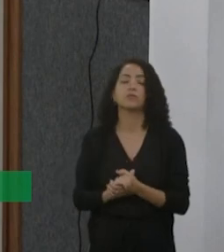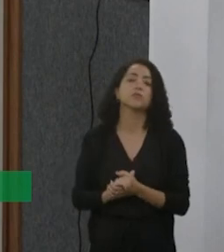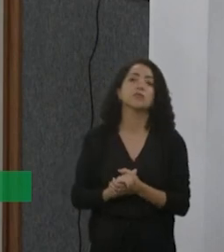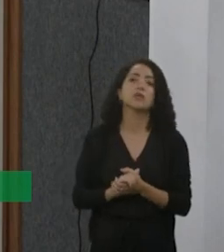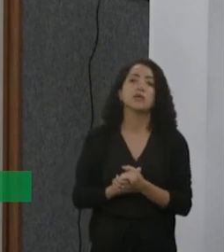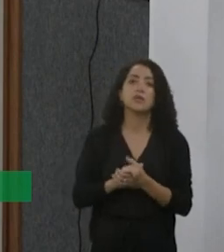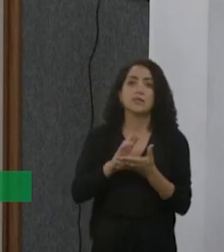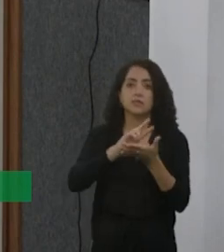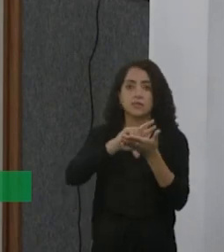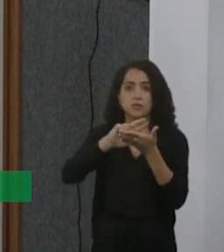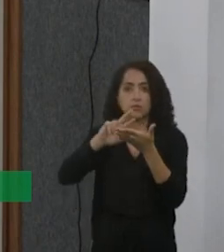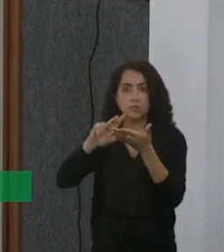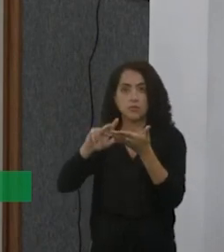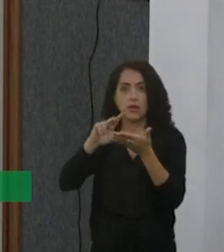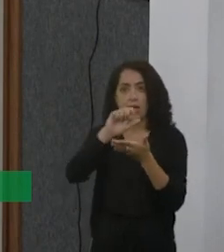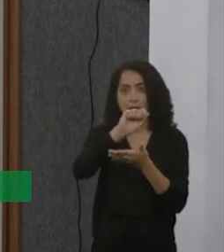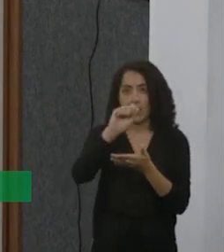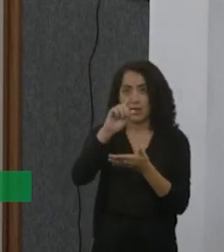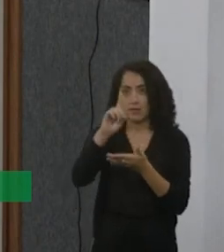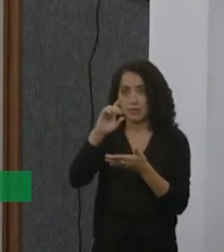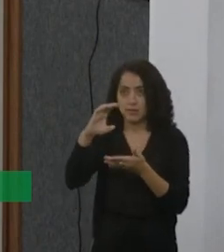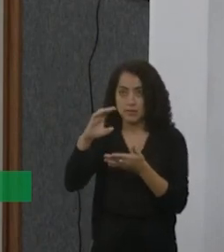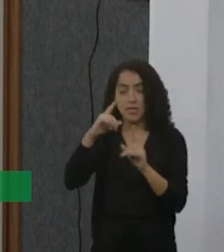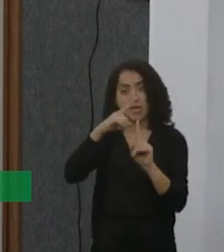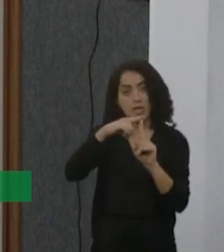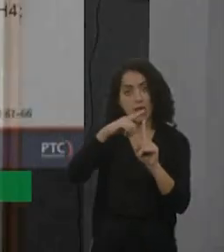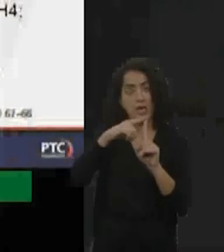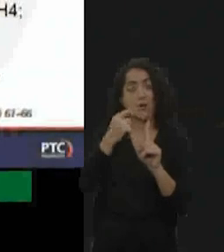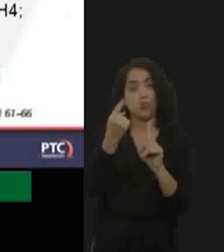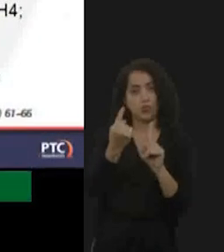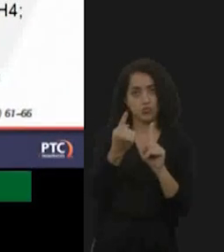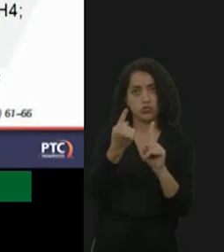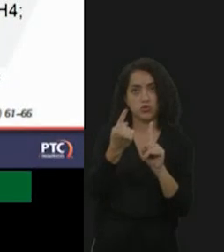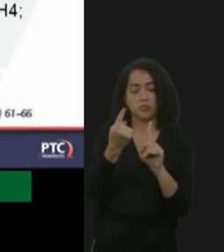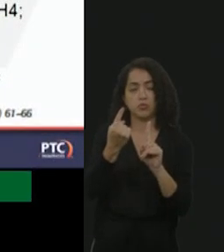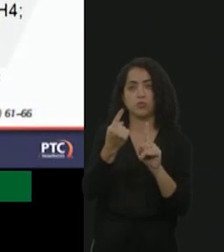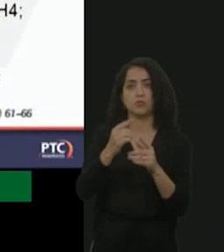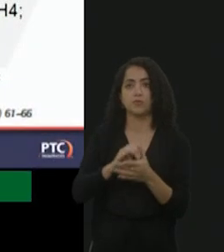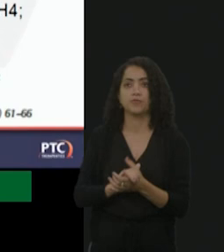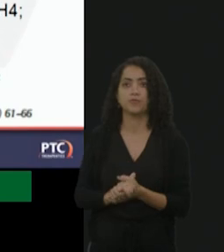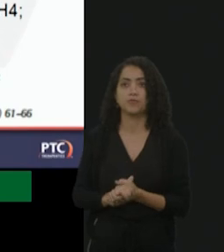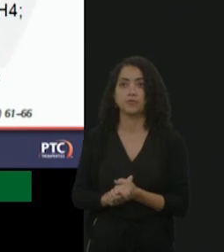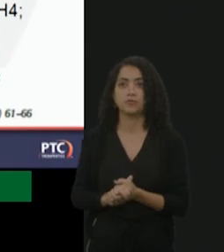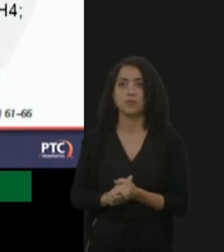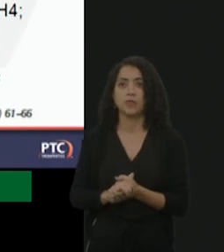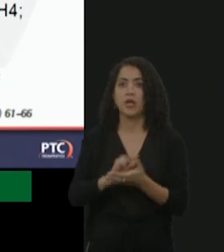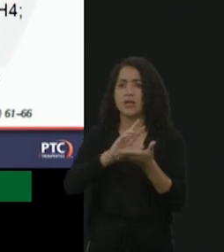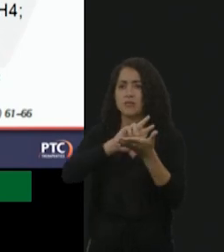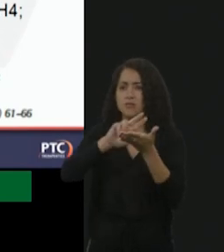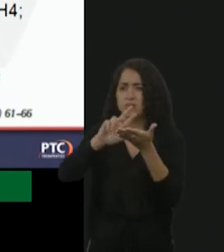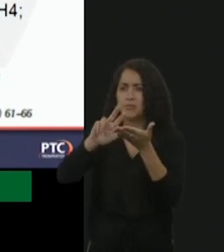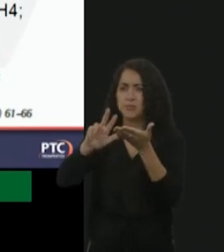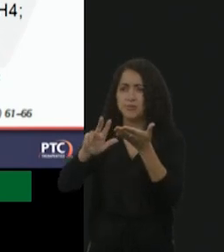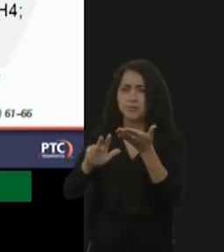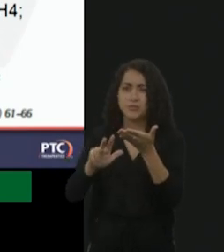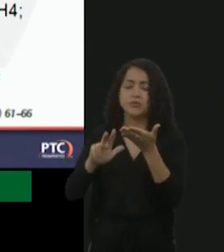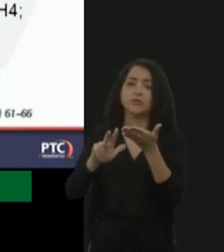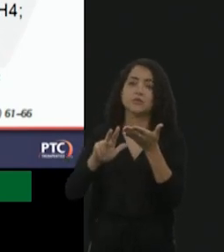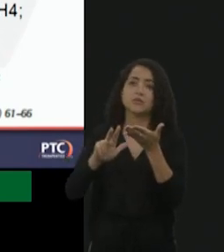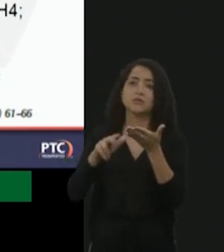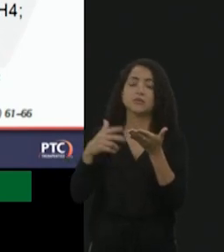neurotransmissores. A AADC é um tipo de distúrbio de neurotransmissor. E aí existem diversas causas, né? Então,